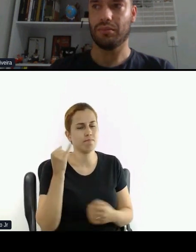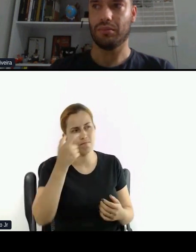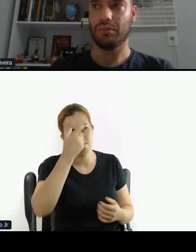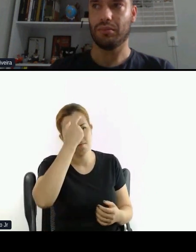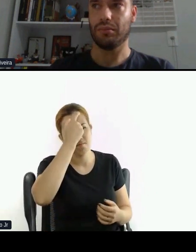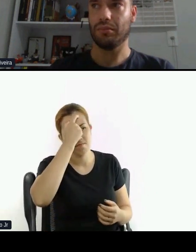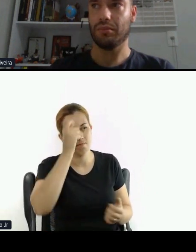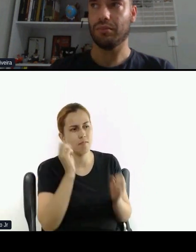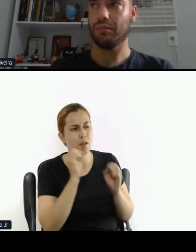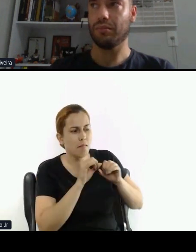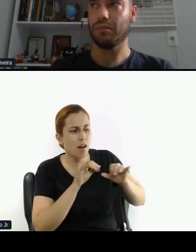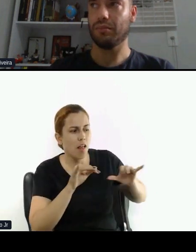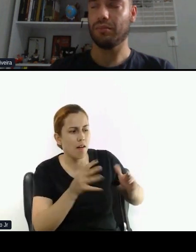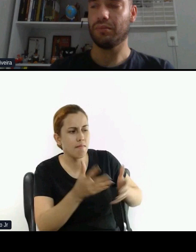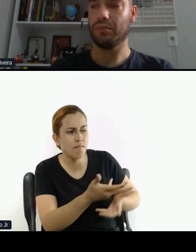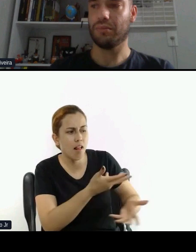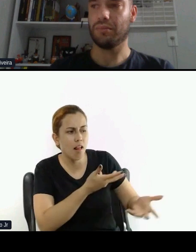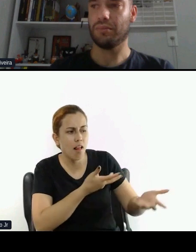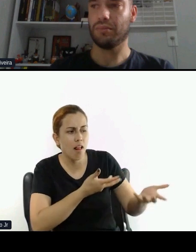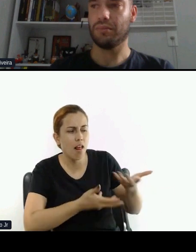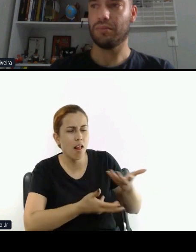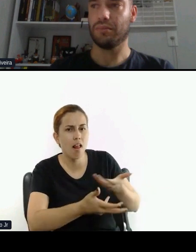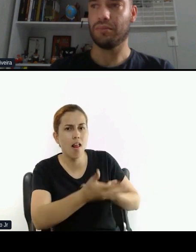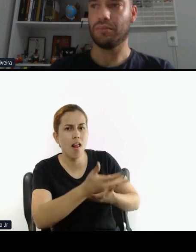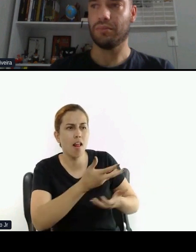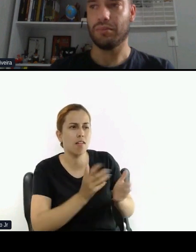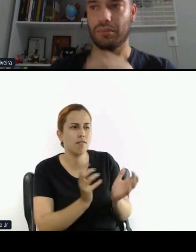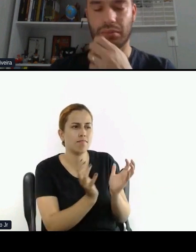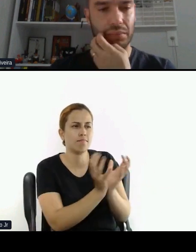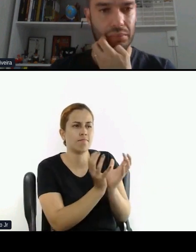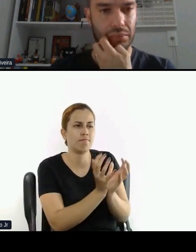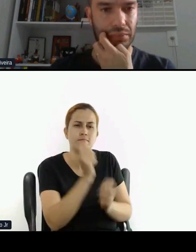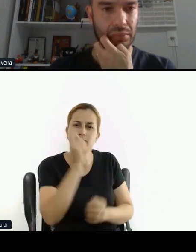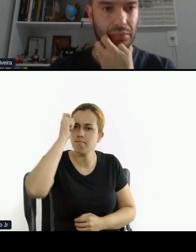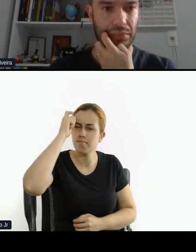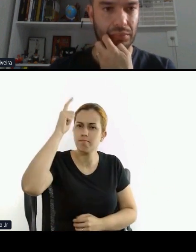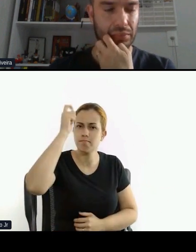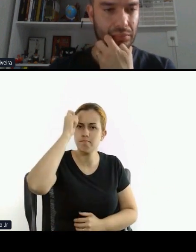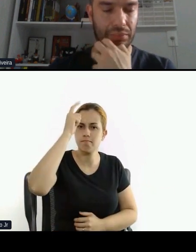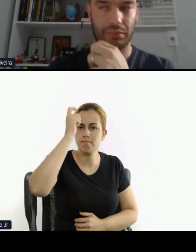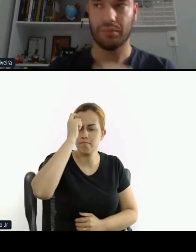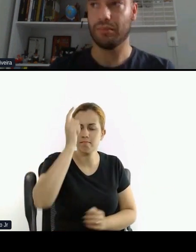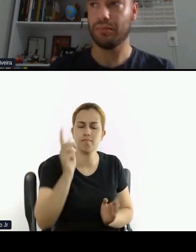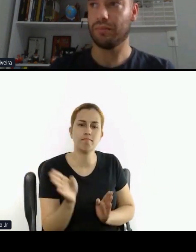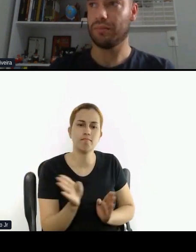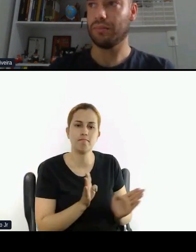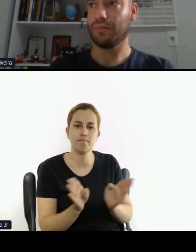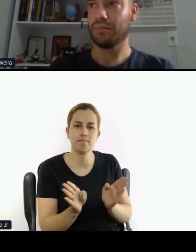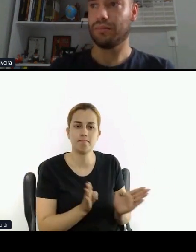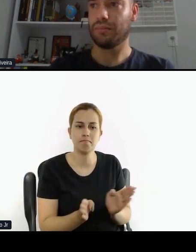de promover uma organização, né, uma cultura de qualidade, de acessibilidade dentro de uma empresa.